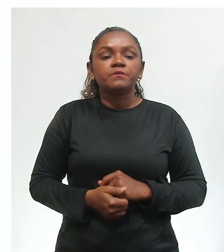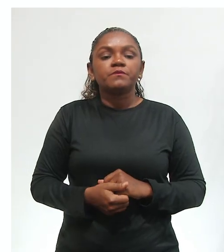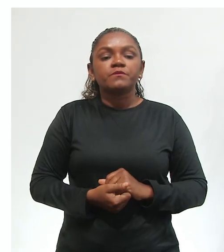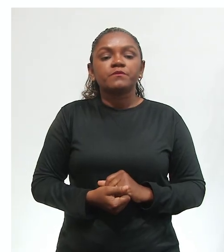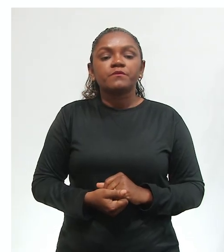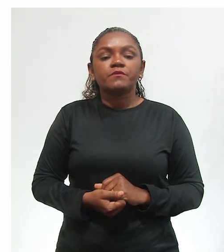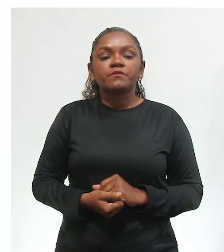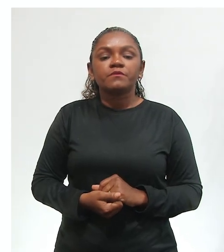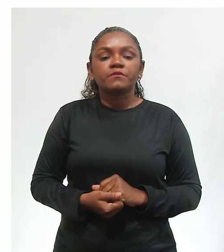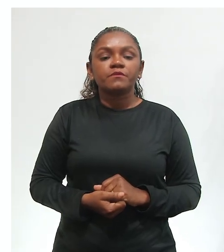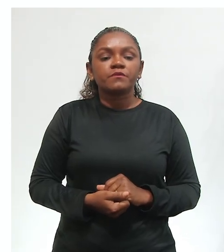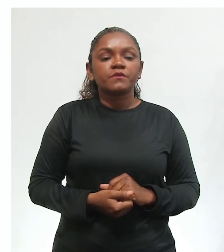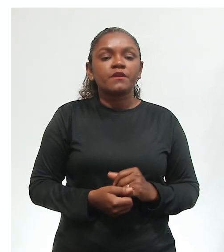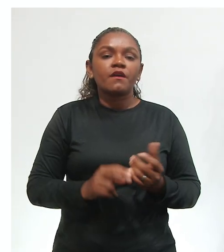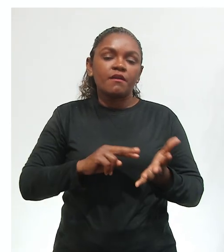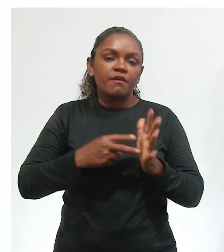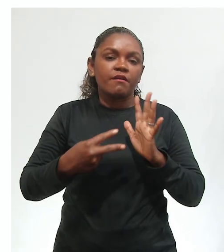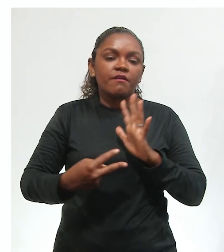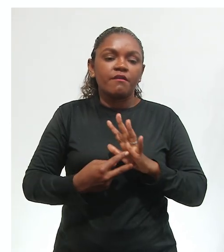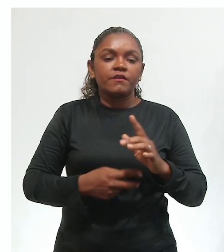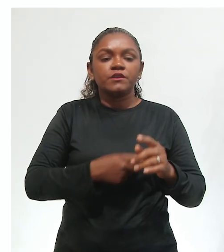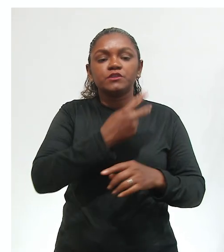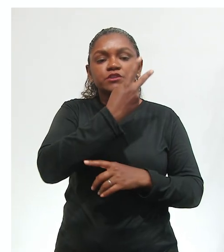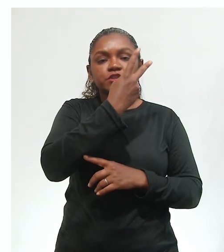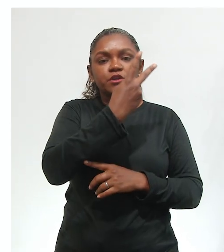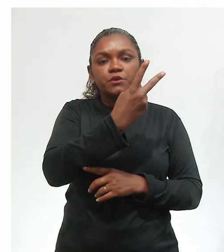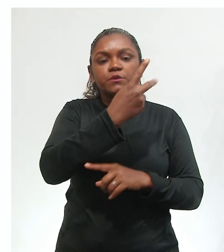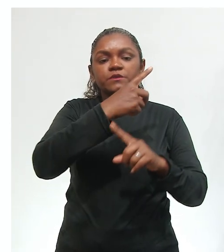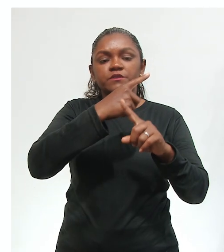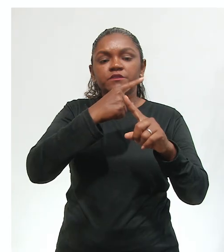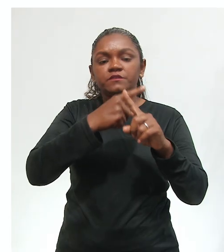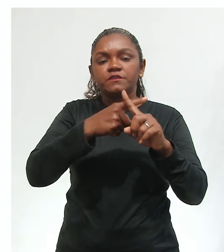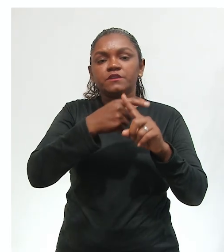seria 2 vezes 100